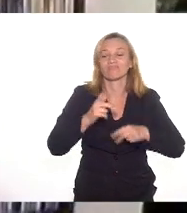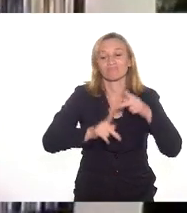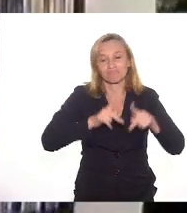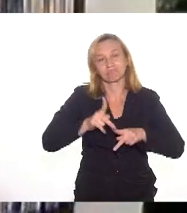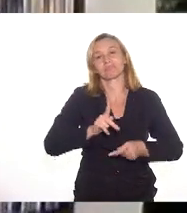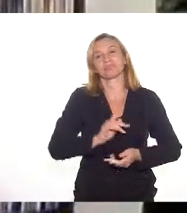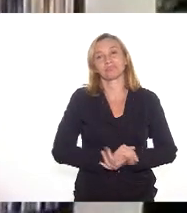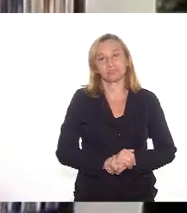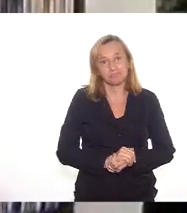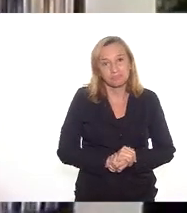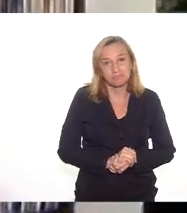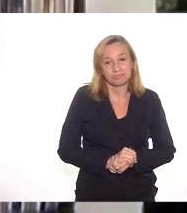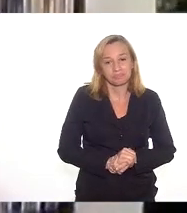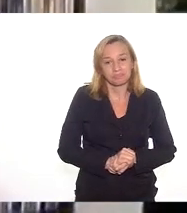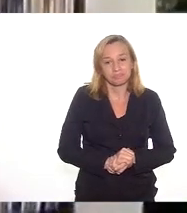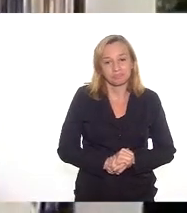população.